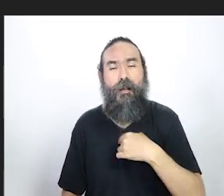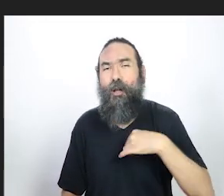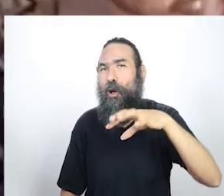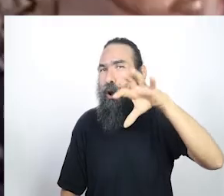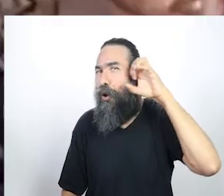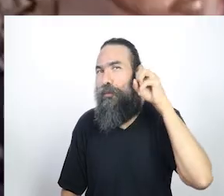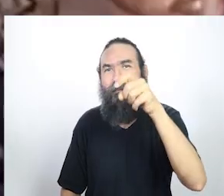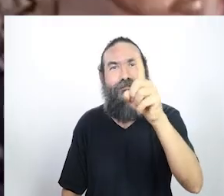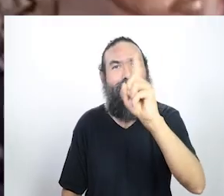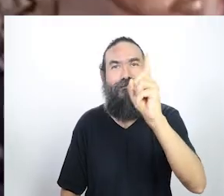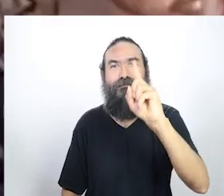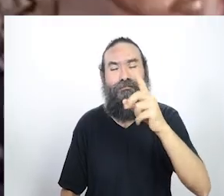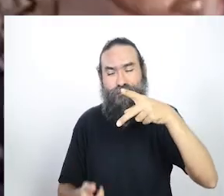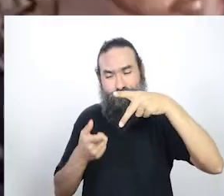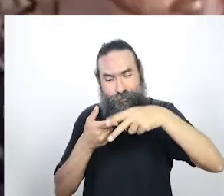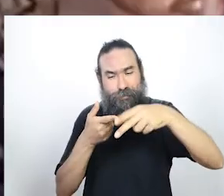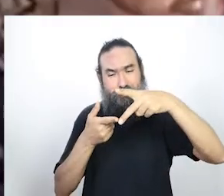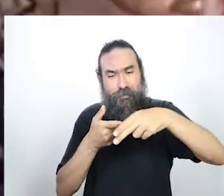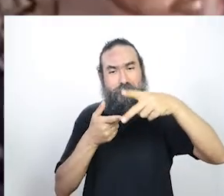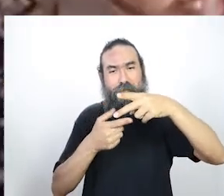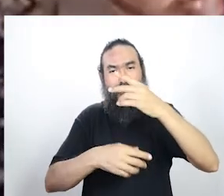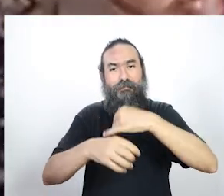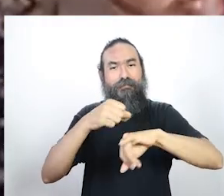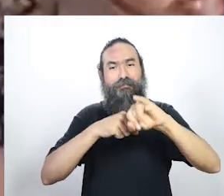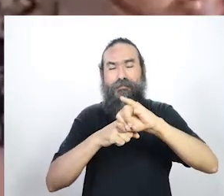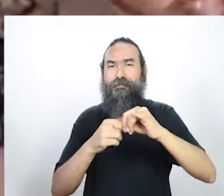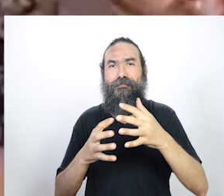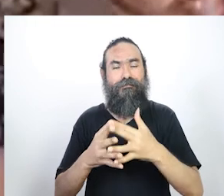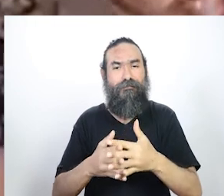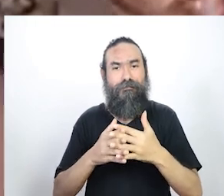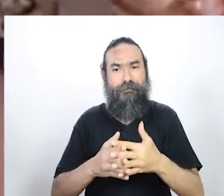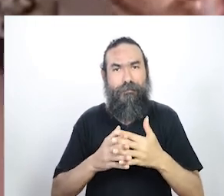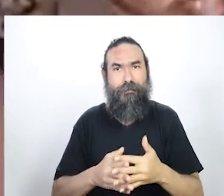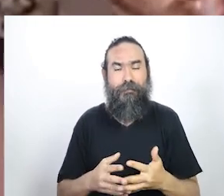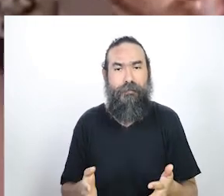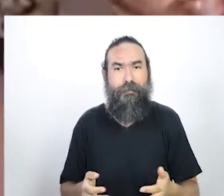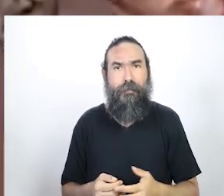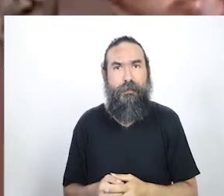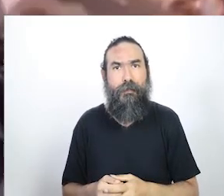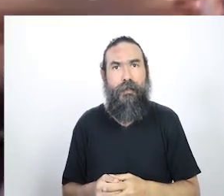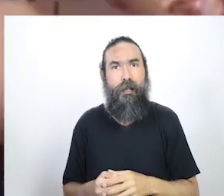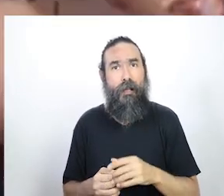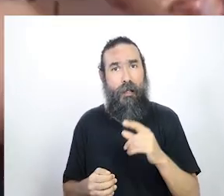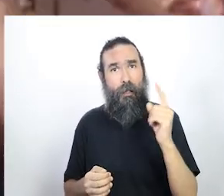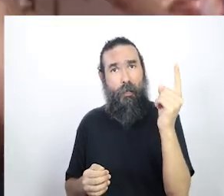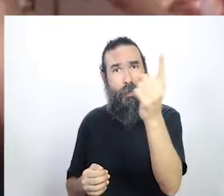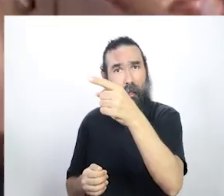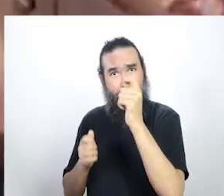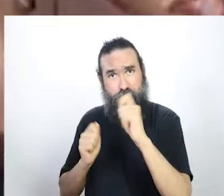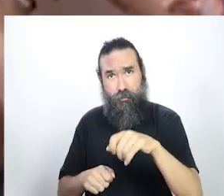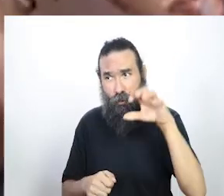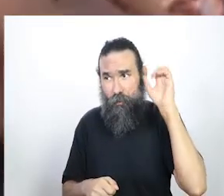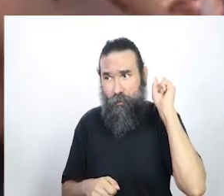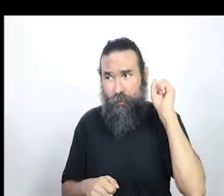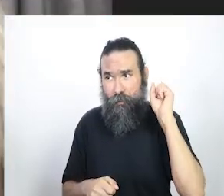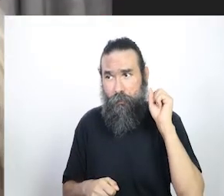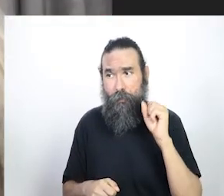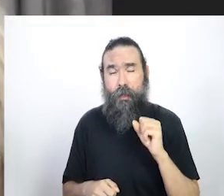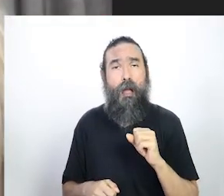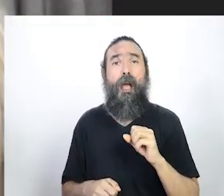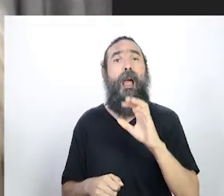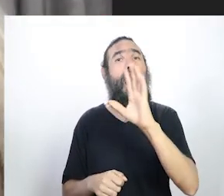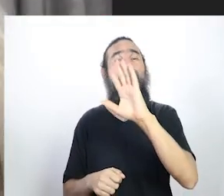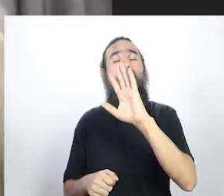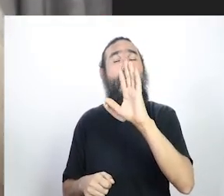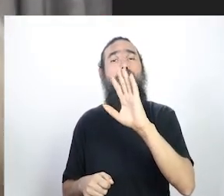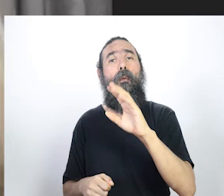Eu não estou te ouvindo bem, está entrecortado. As outras pessoas te ouvem não, bem? Não,